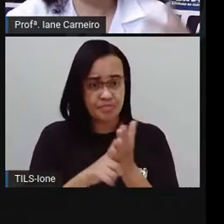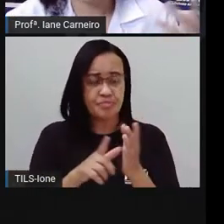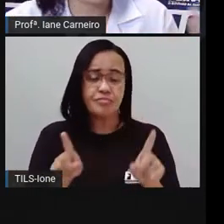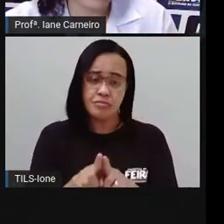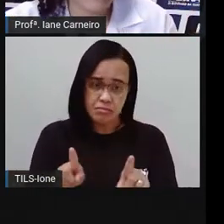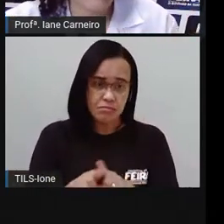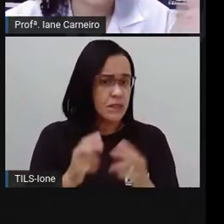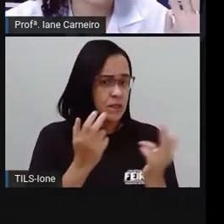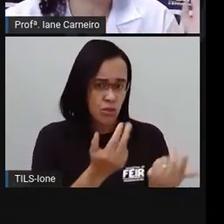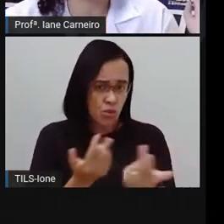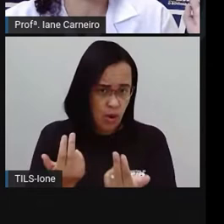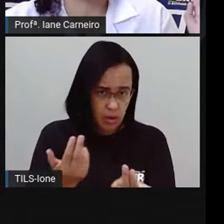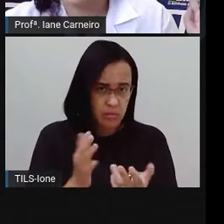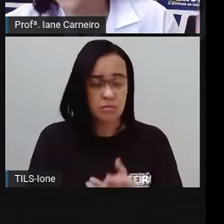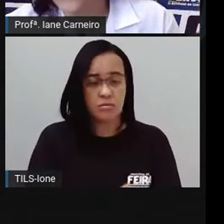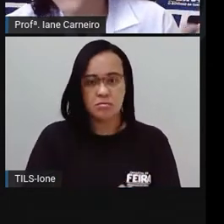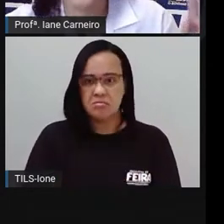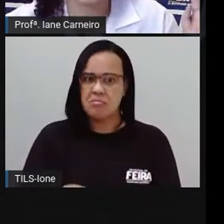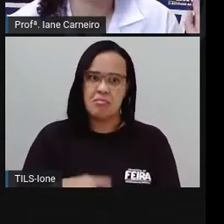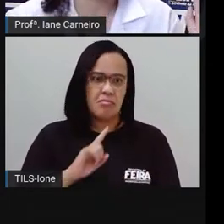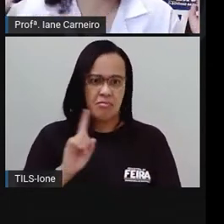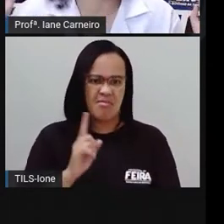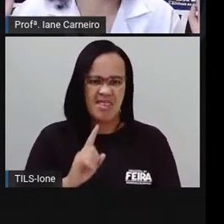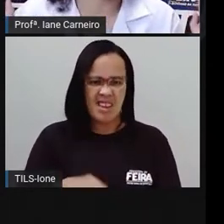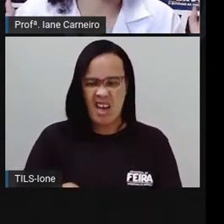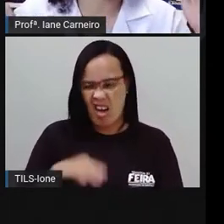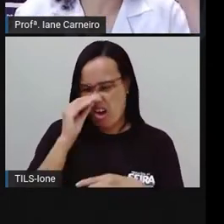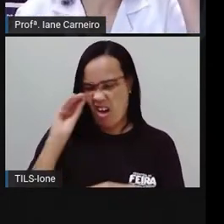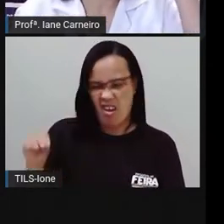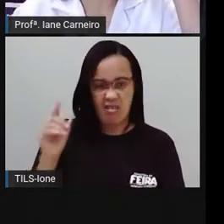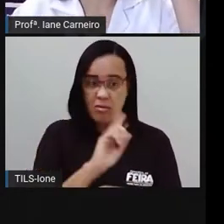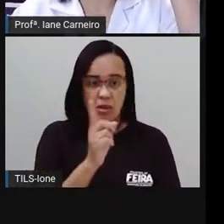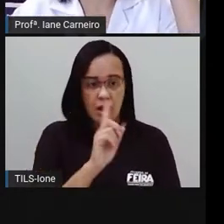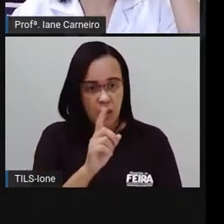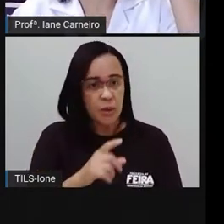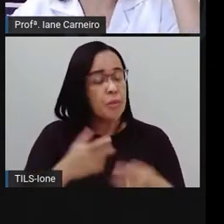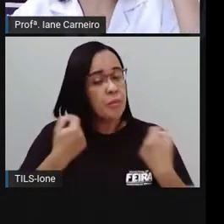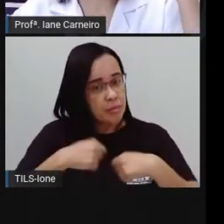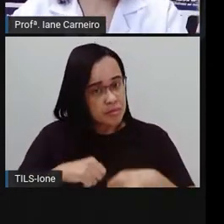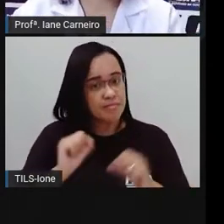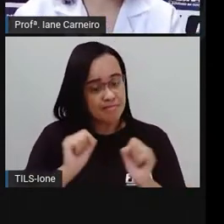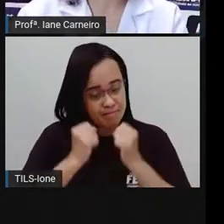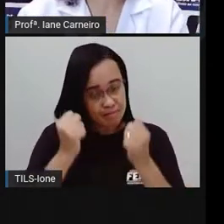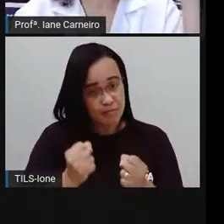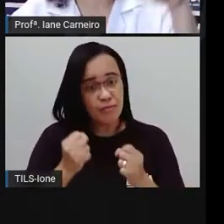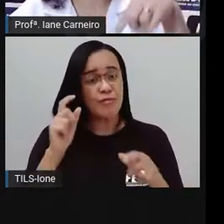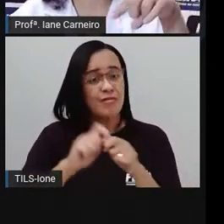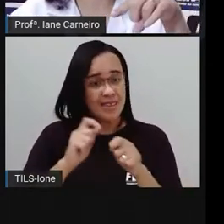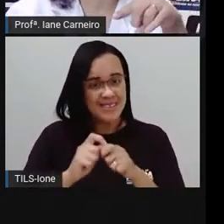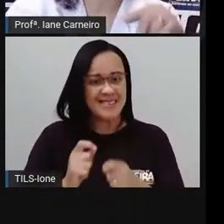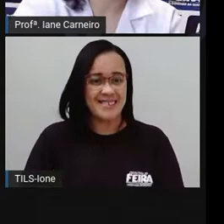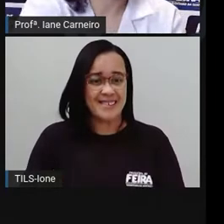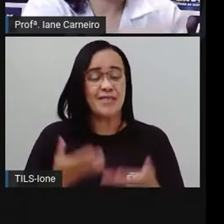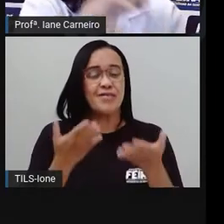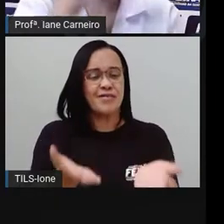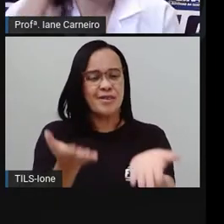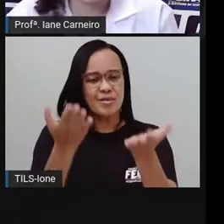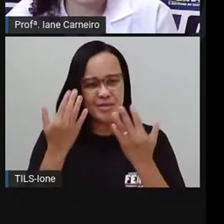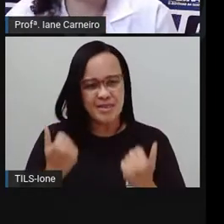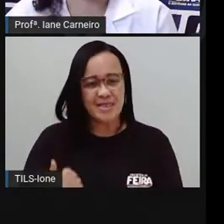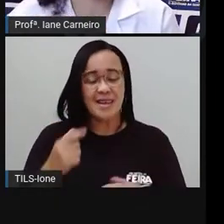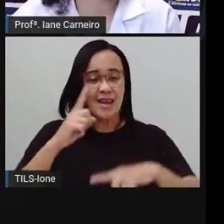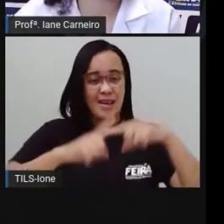que não dá é ficar sem fazer. Faz com o que tem em casa, tá certo? Então vamos lá para nossa aula, porque o artesanato vai ser lá